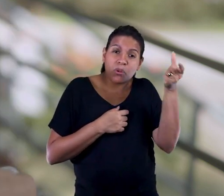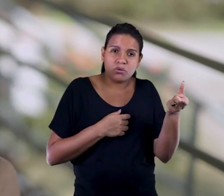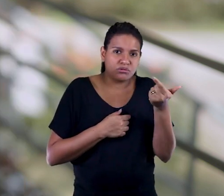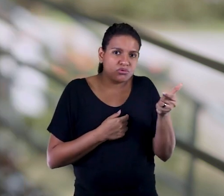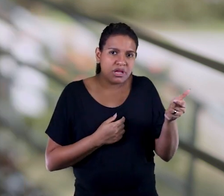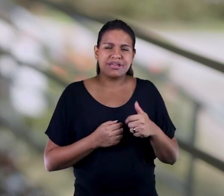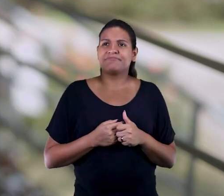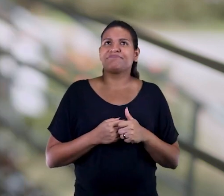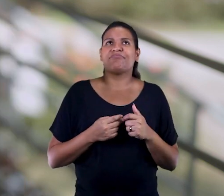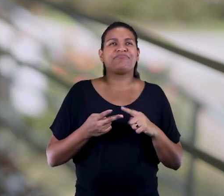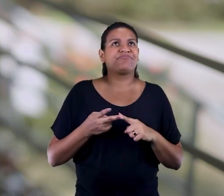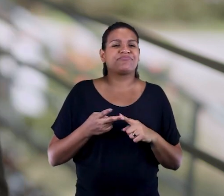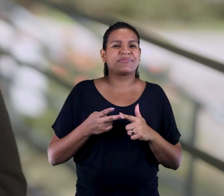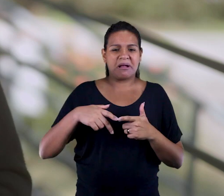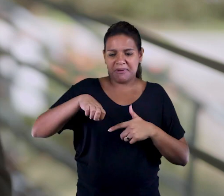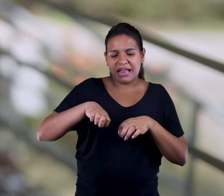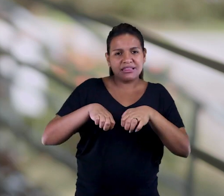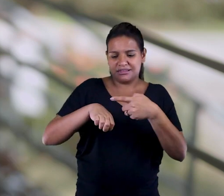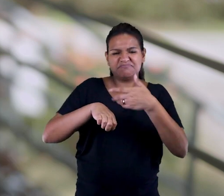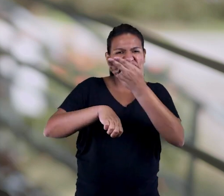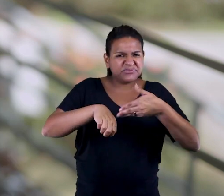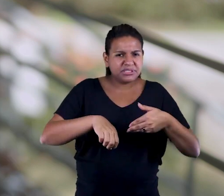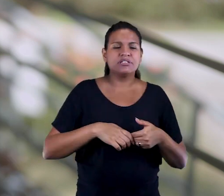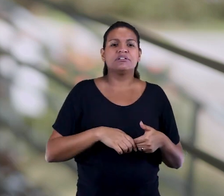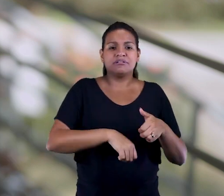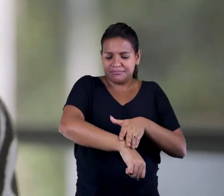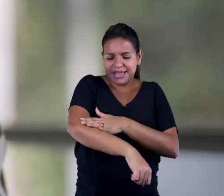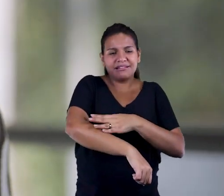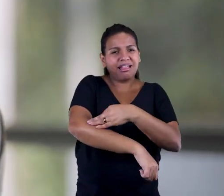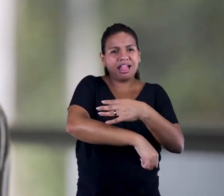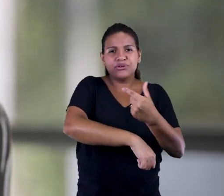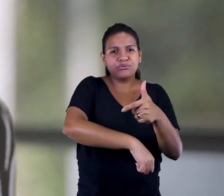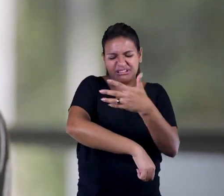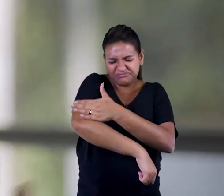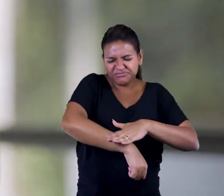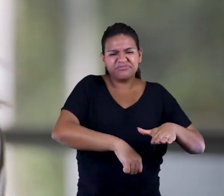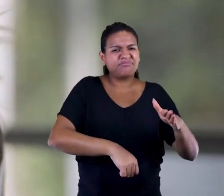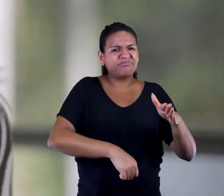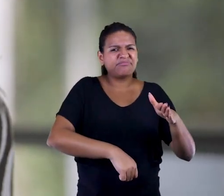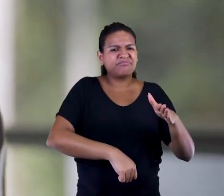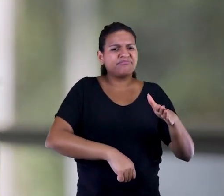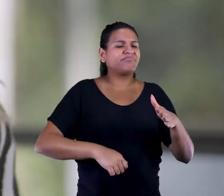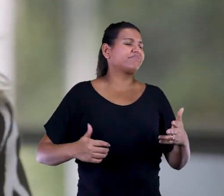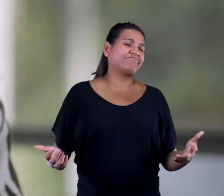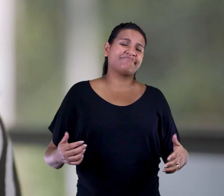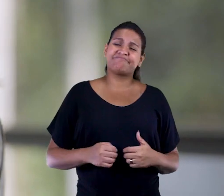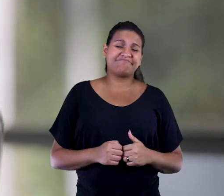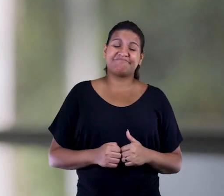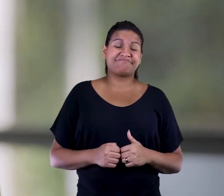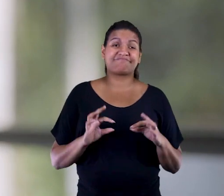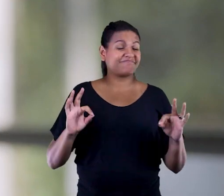pata, com a pele raspada de testes de cosméticos. E aí a gente começou o resgate, pegou e fugimos,